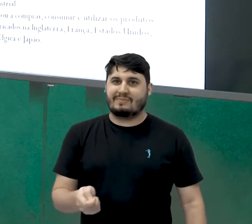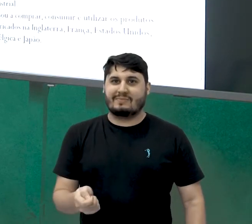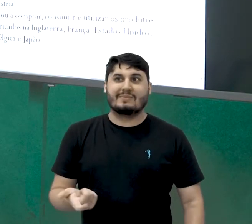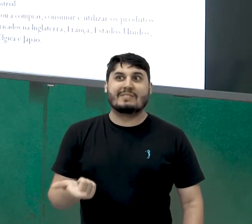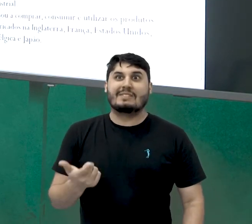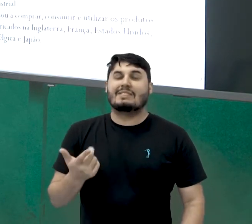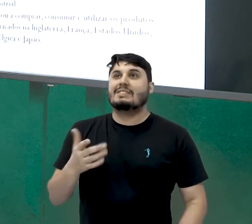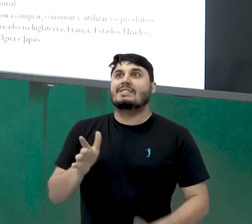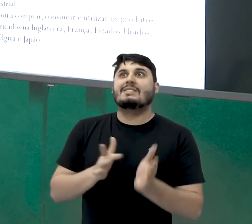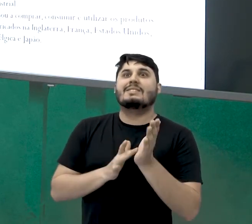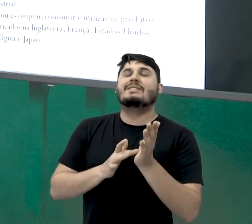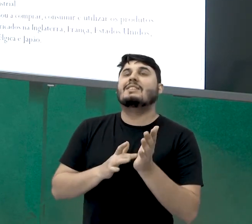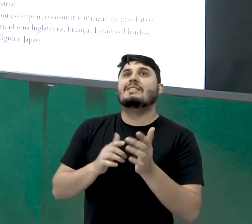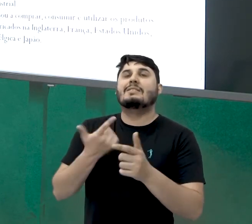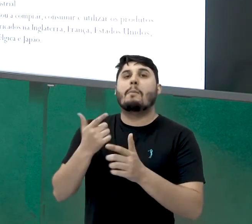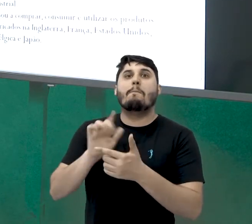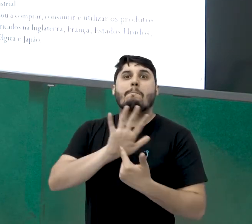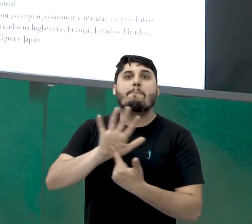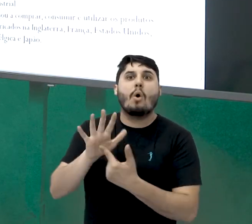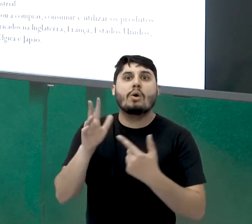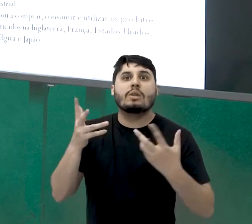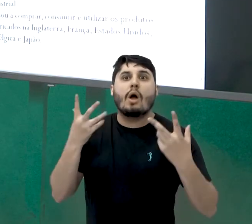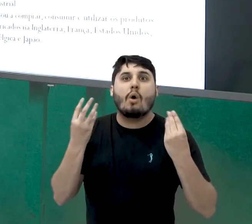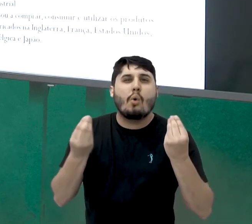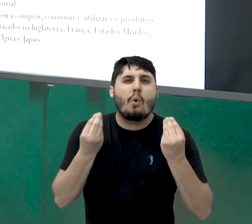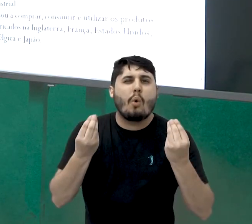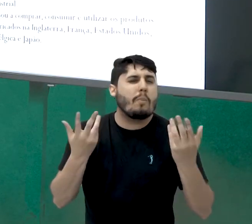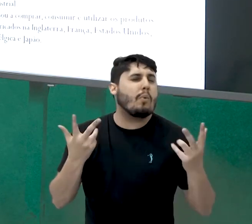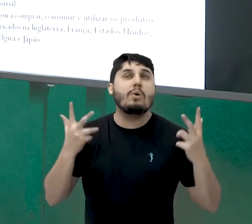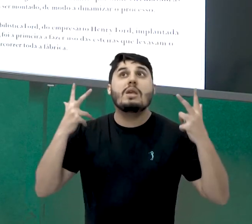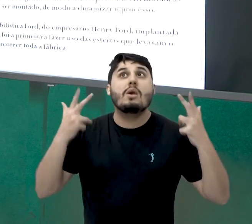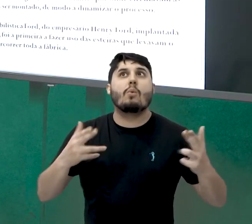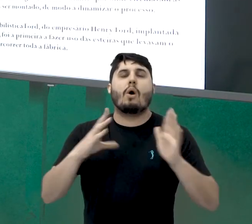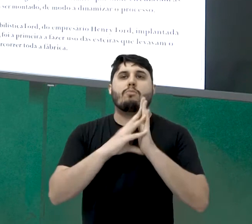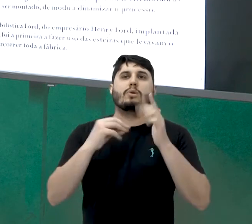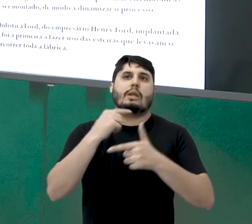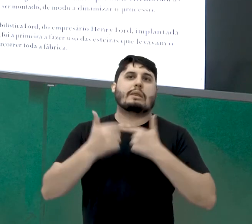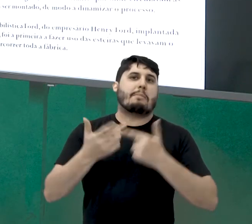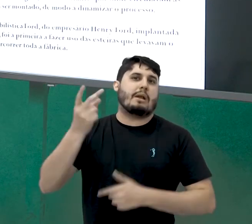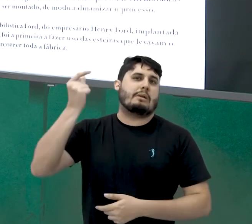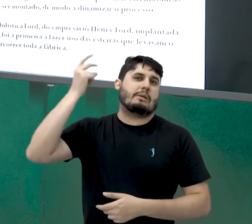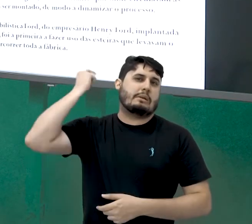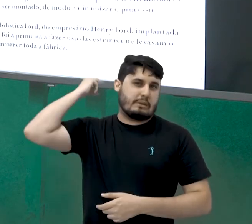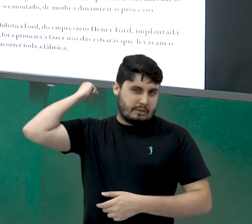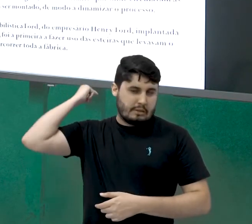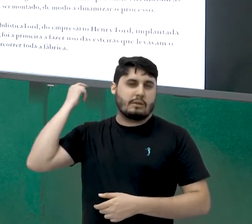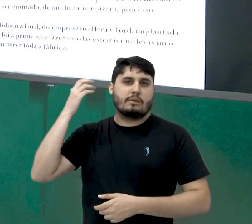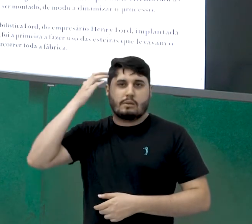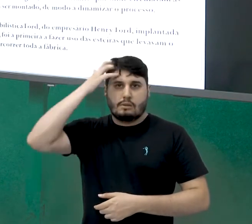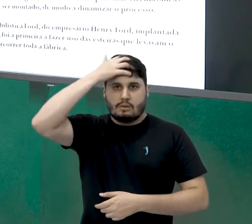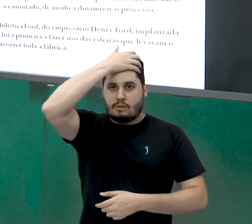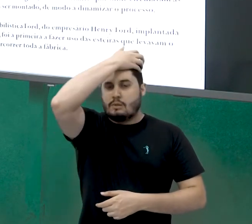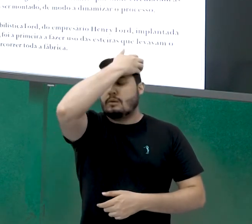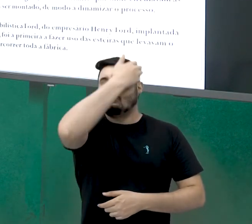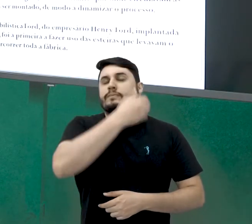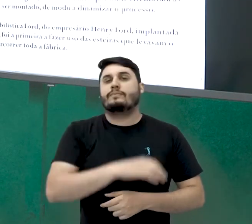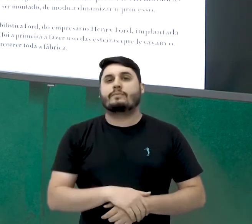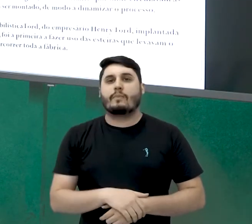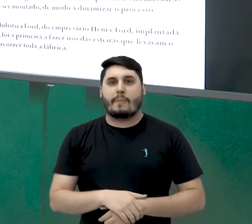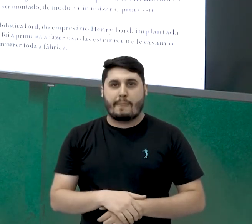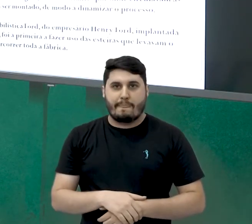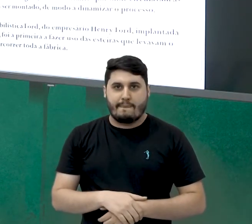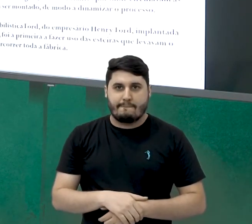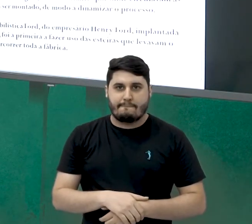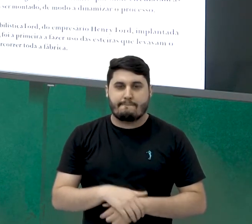né, e passa a ser engolido por essa máquina. Tá bom? Então, dando continuidade, já falamos aqui, sim,